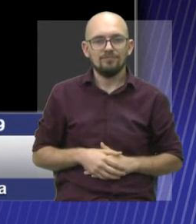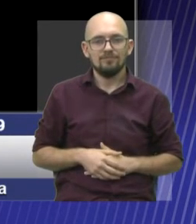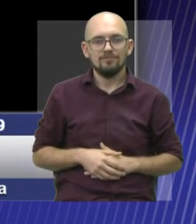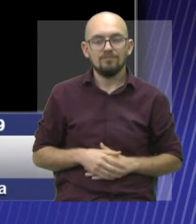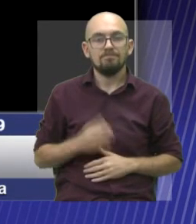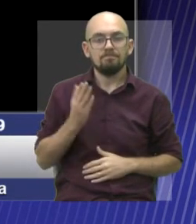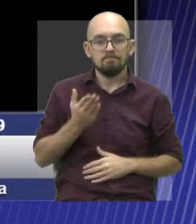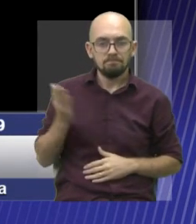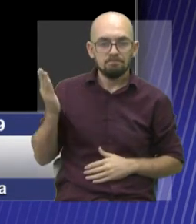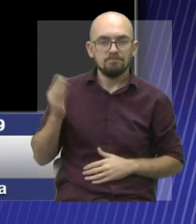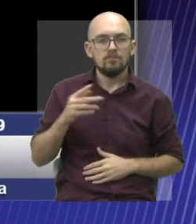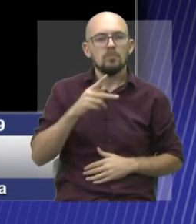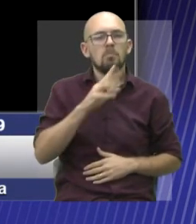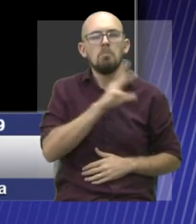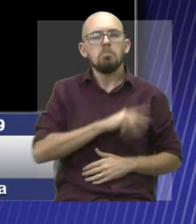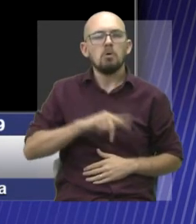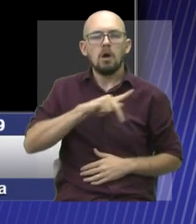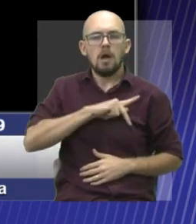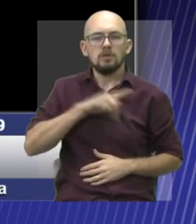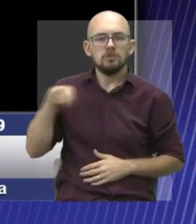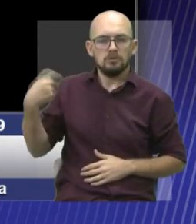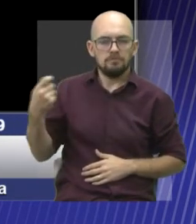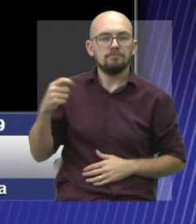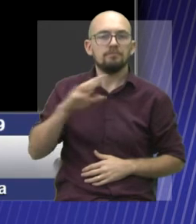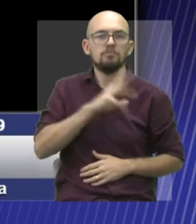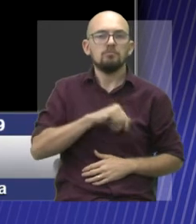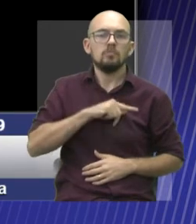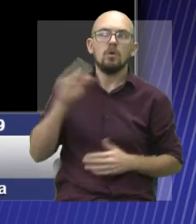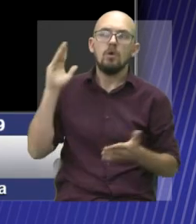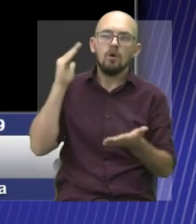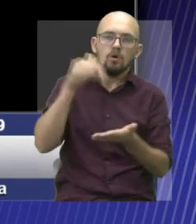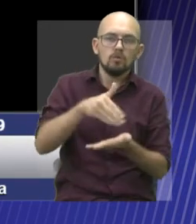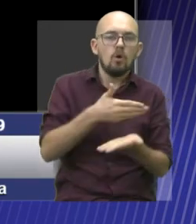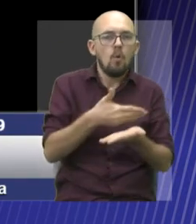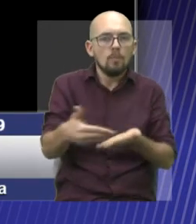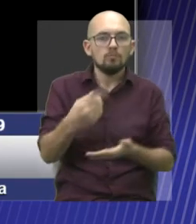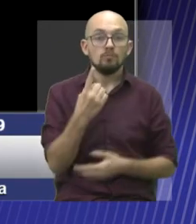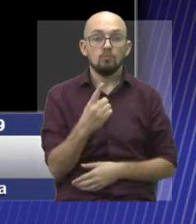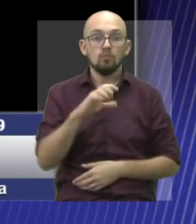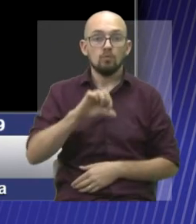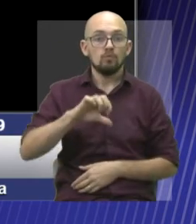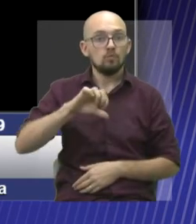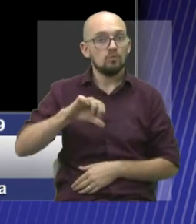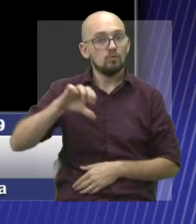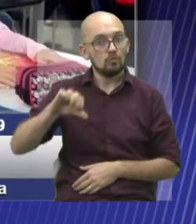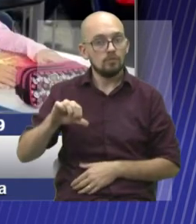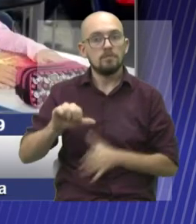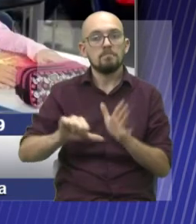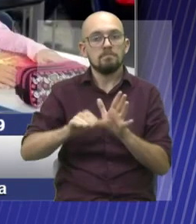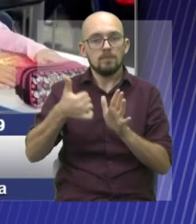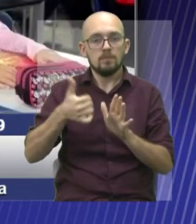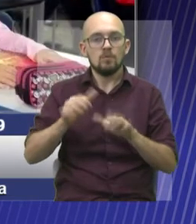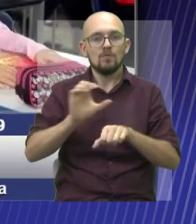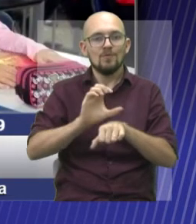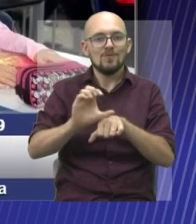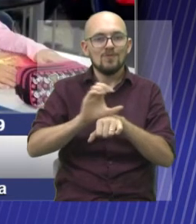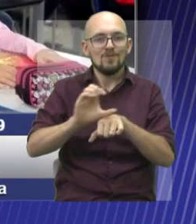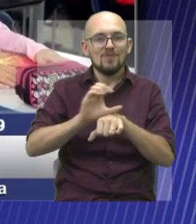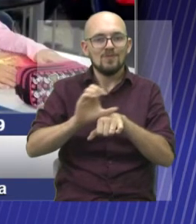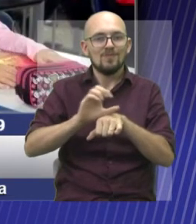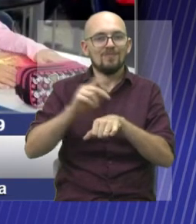O PROERD veio para a nossa cidade em 1999, né? O primeiro curso de habilitação dos instrutores da cidade de